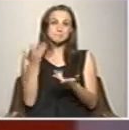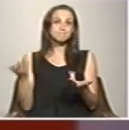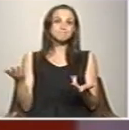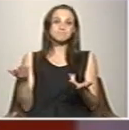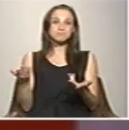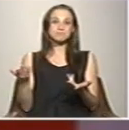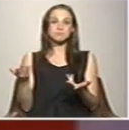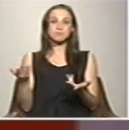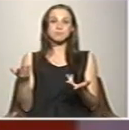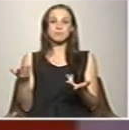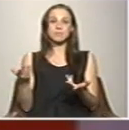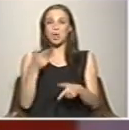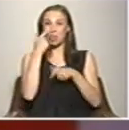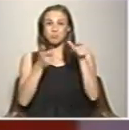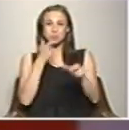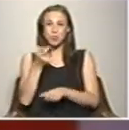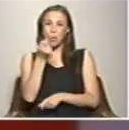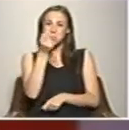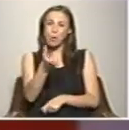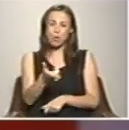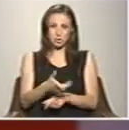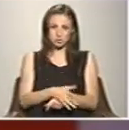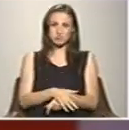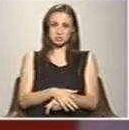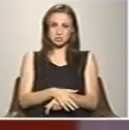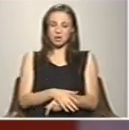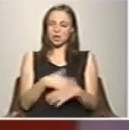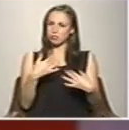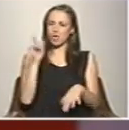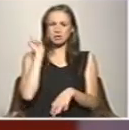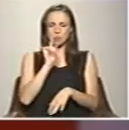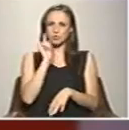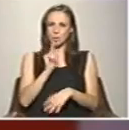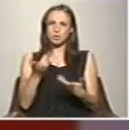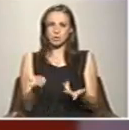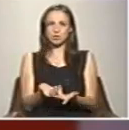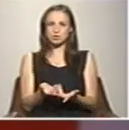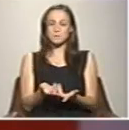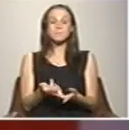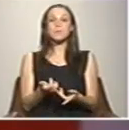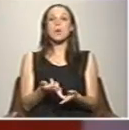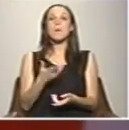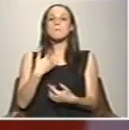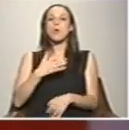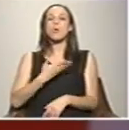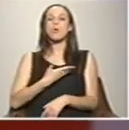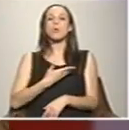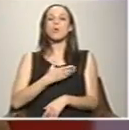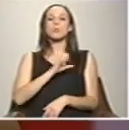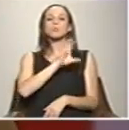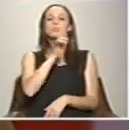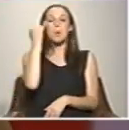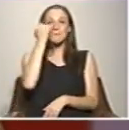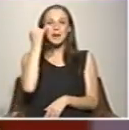grande em termos geográficos, mas tão pequeno em termos de população, é muito significativo. Mas o que é curioso é que o Conselho de Bragança aumentou de população. Isto